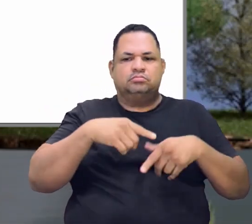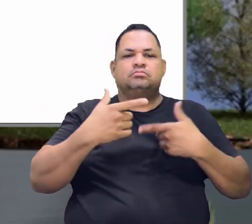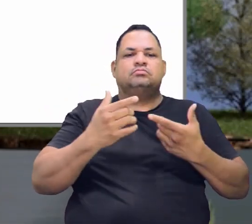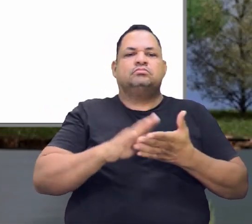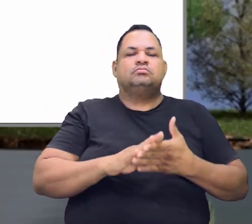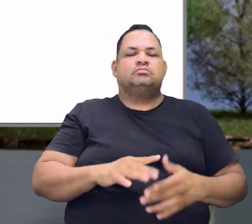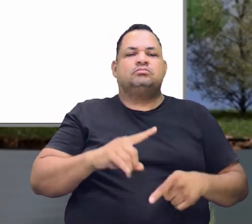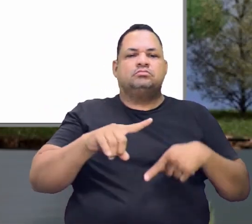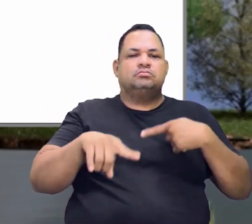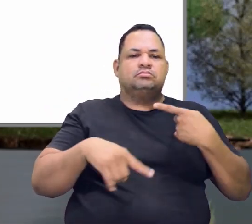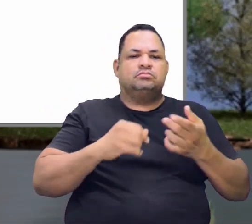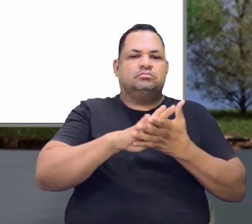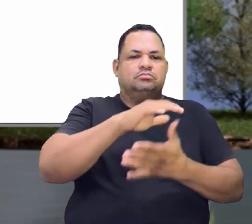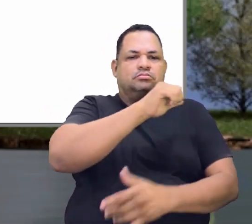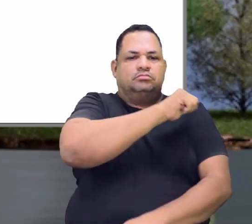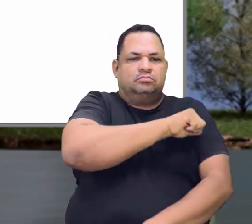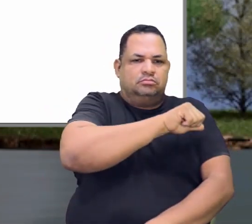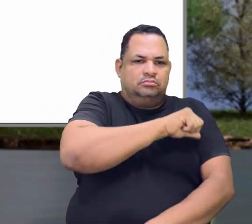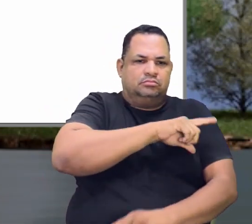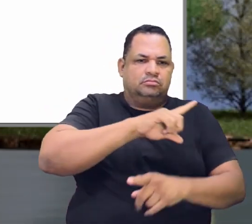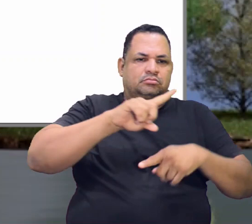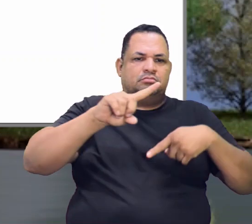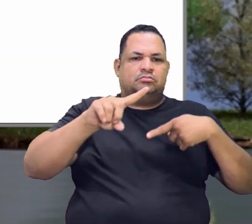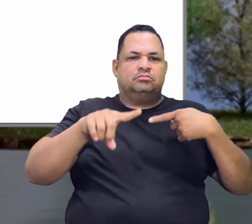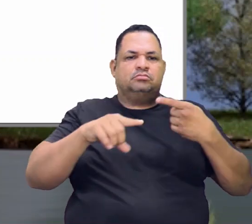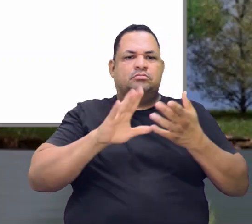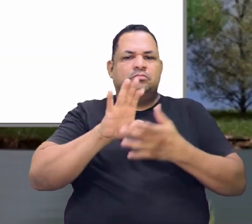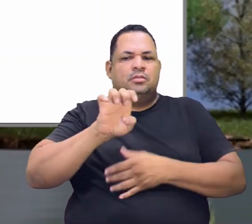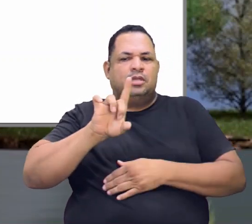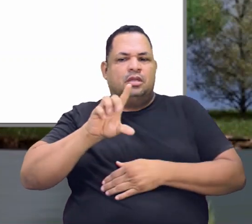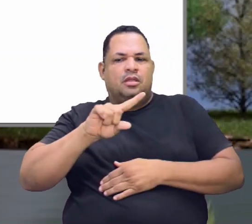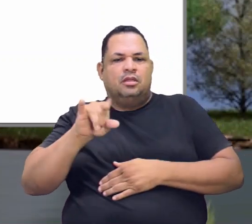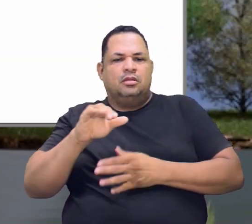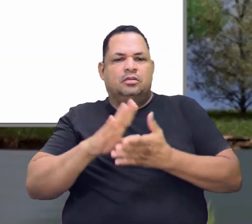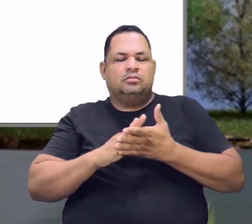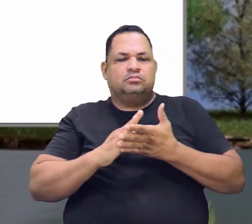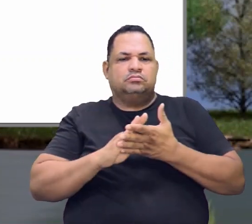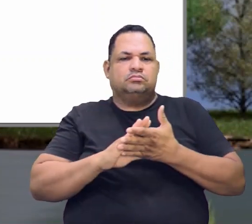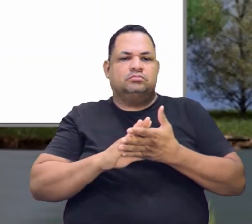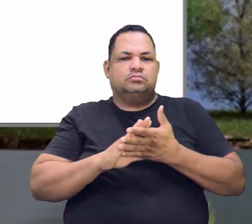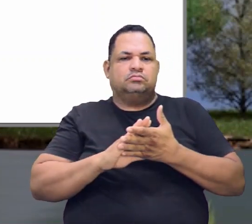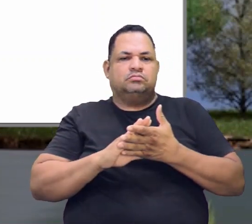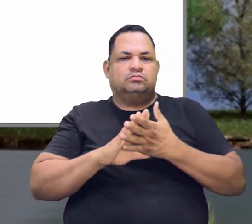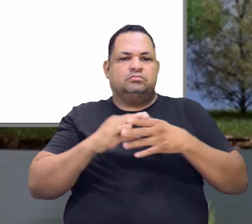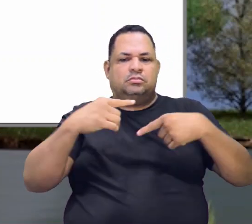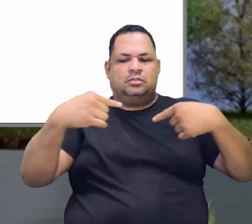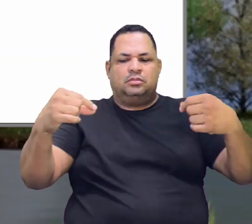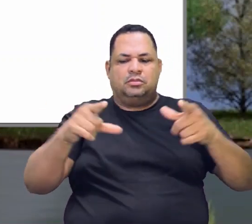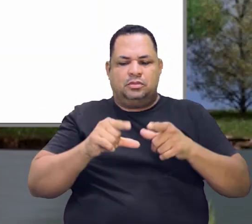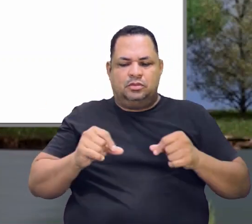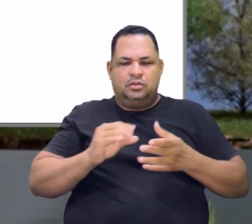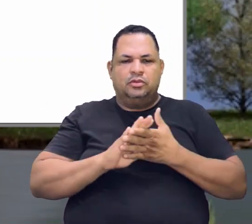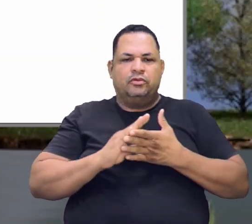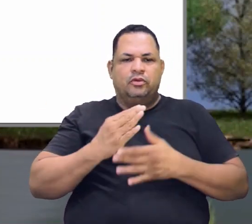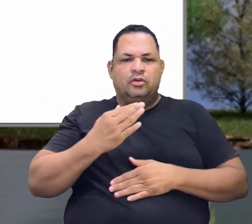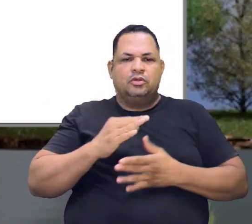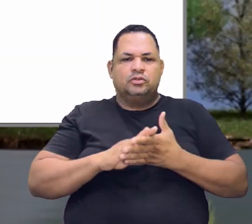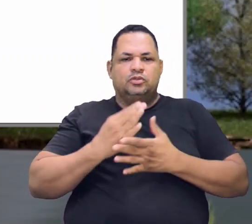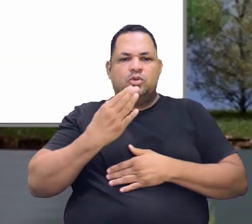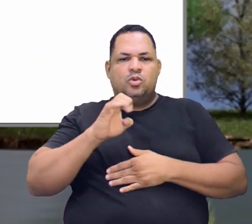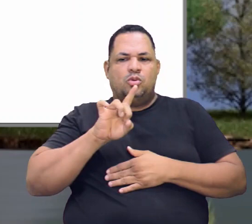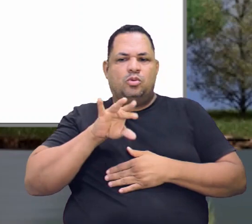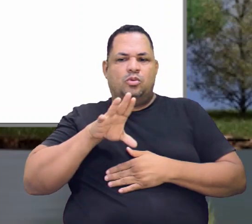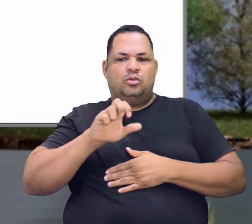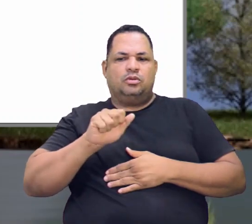serviu lá em Bragança, depois foi para o Rio de Janeiro. Aloysio serviu o Forte de Coimbra,